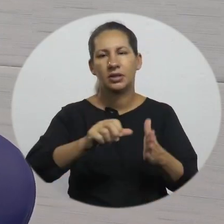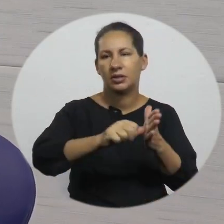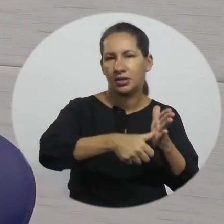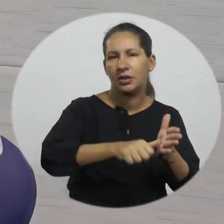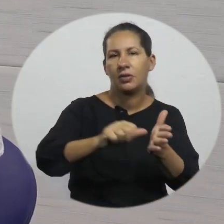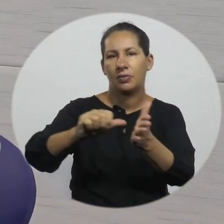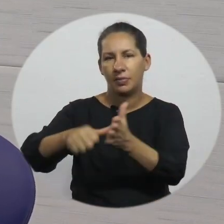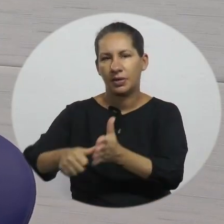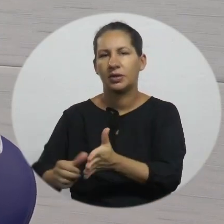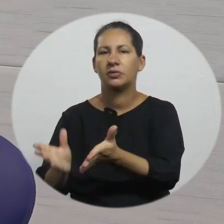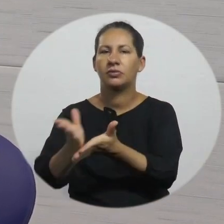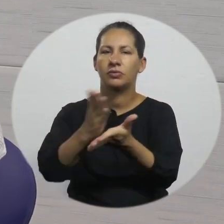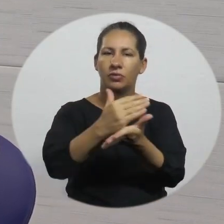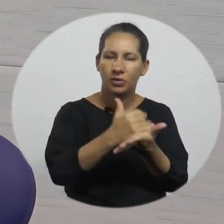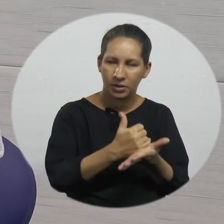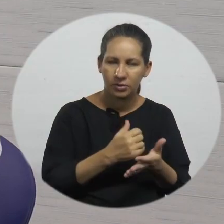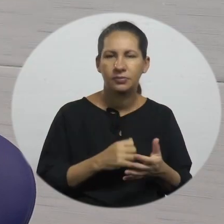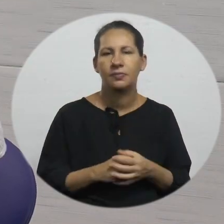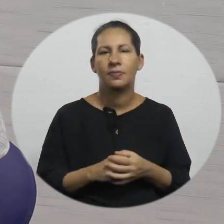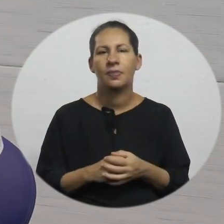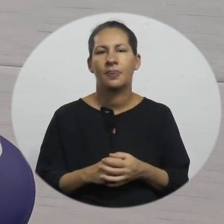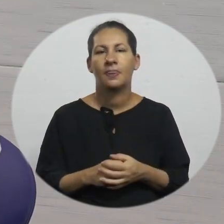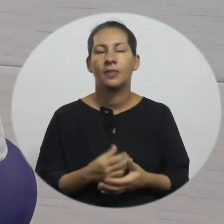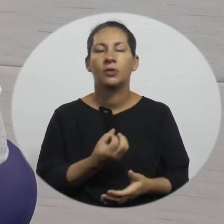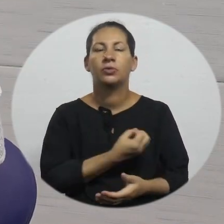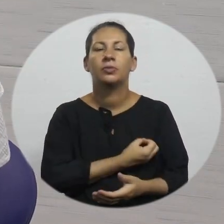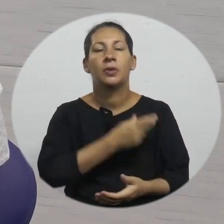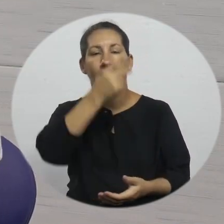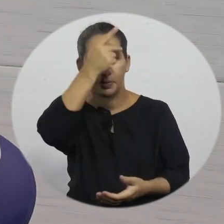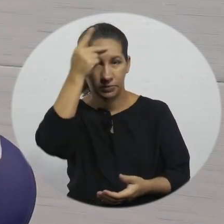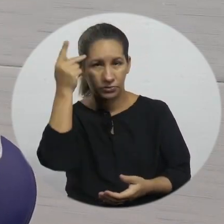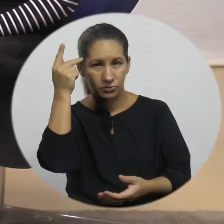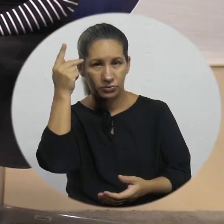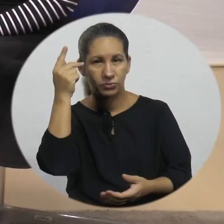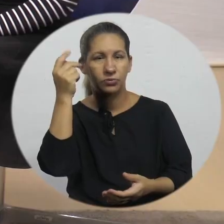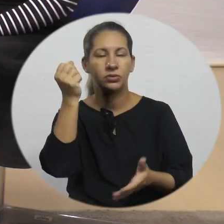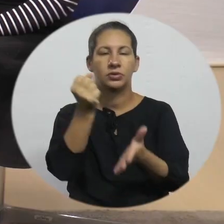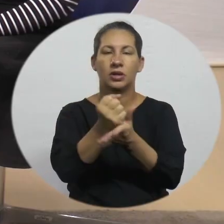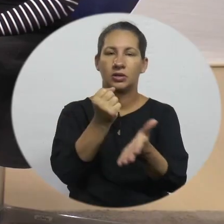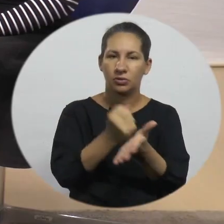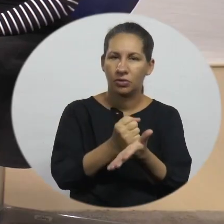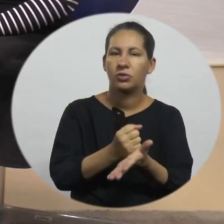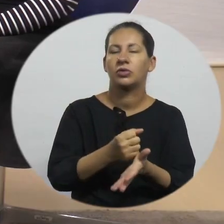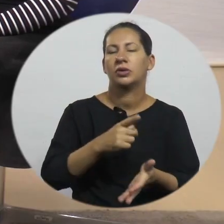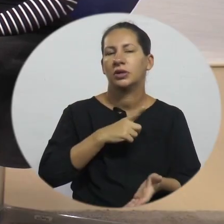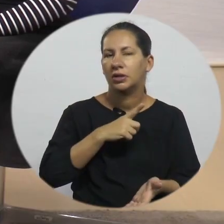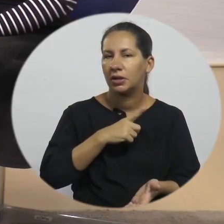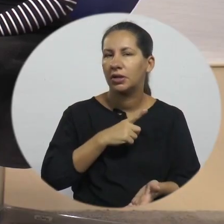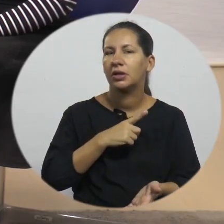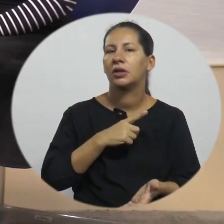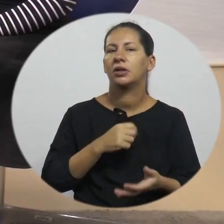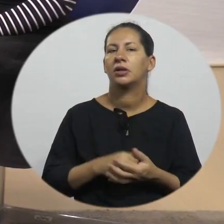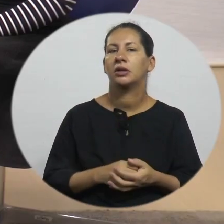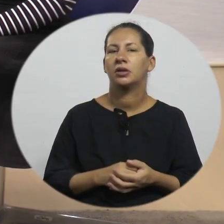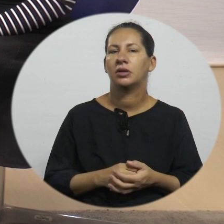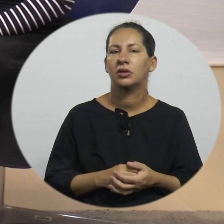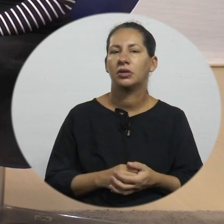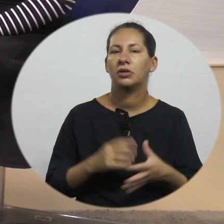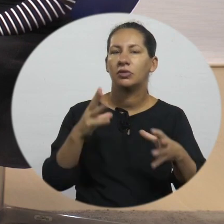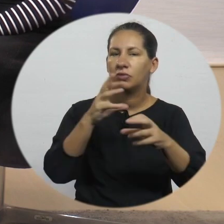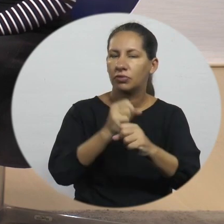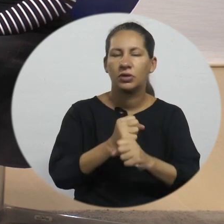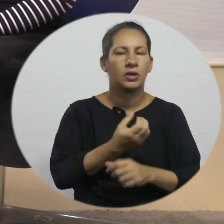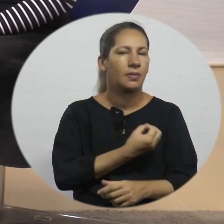kits biométricos para coleta de dados biométricos, o quantitativo de pessoal do cartório. Então, existe um mapeamento